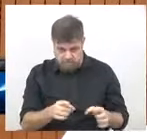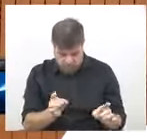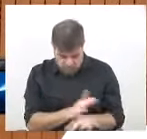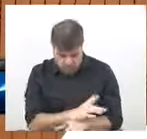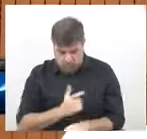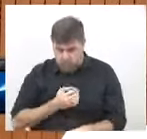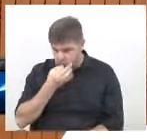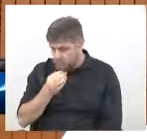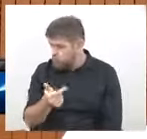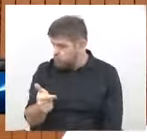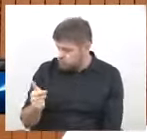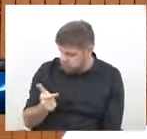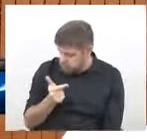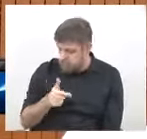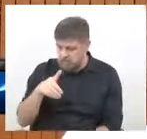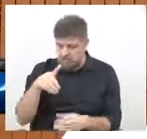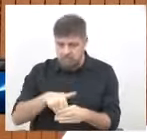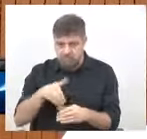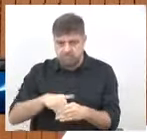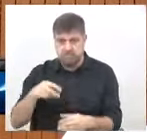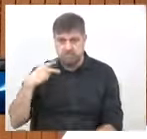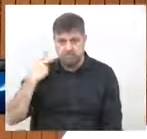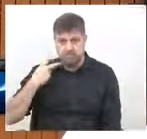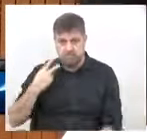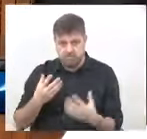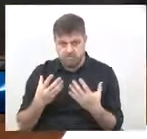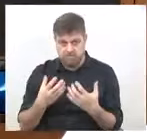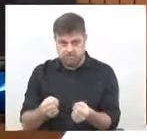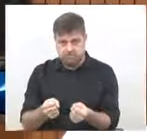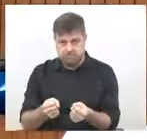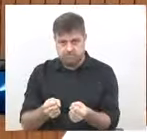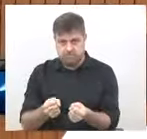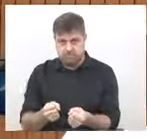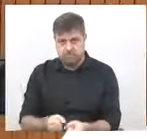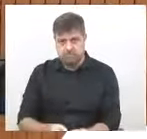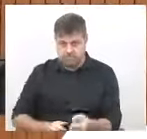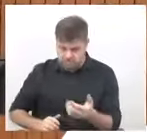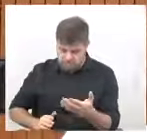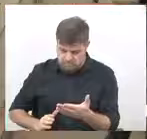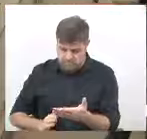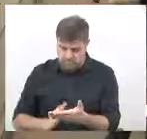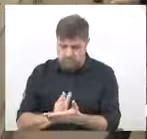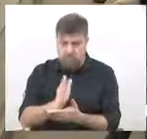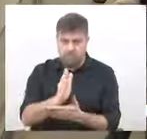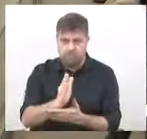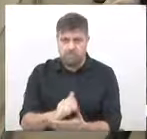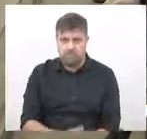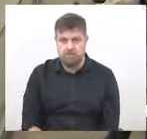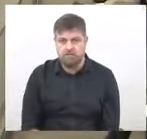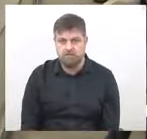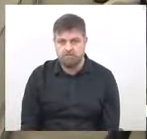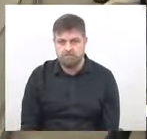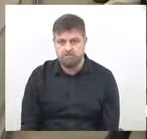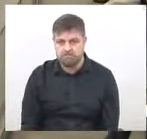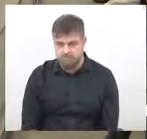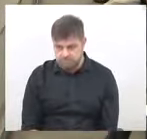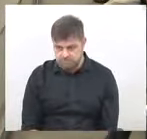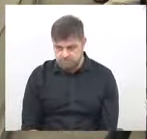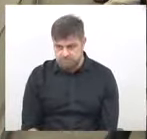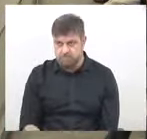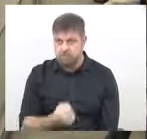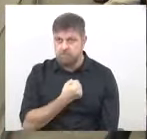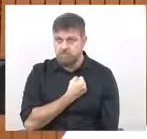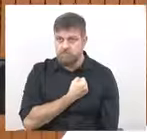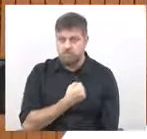favorável não havendo vereador discutir. Votação. Vereadores favoráveis permaneçam como estão. Aprovado.